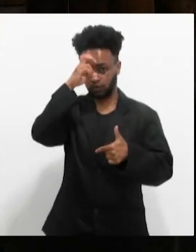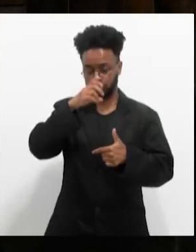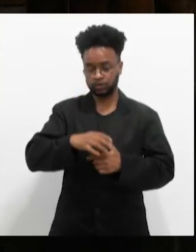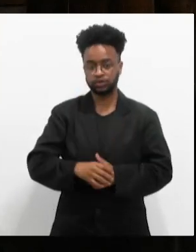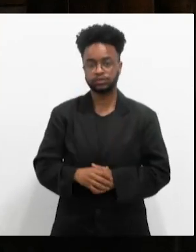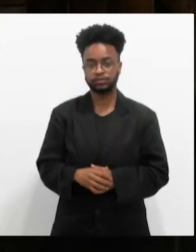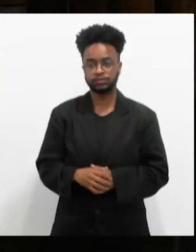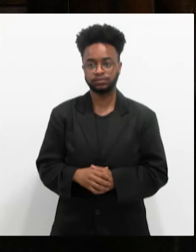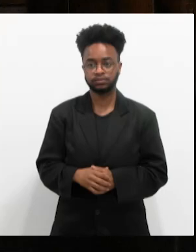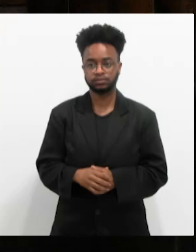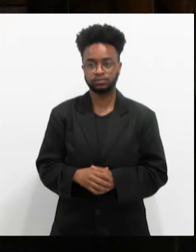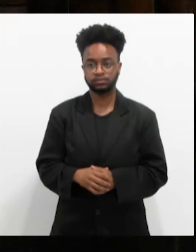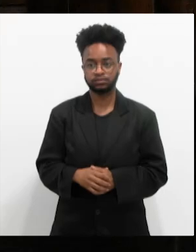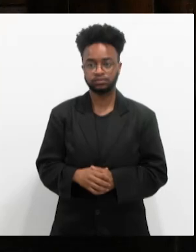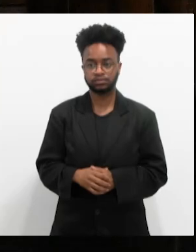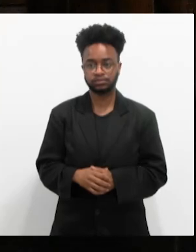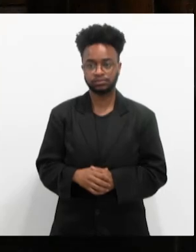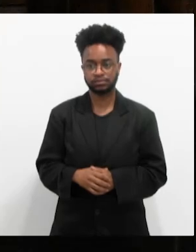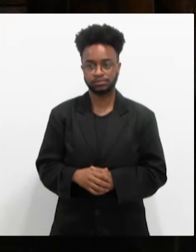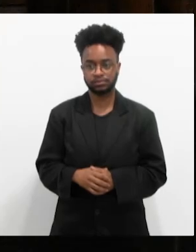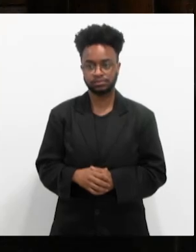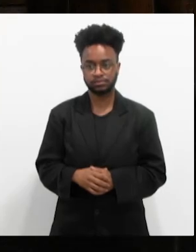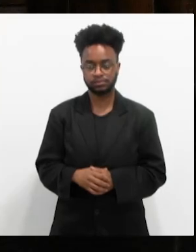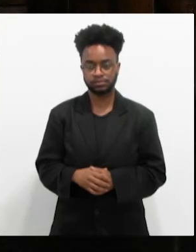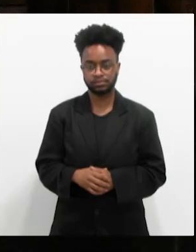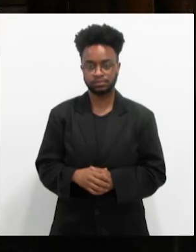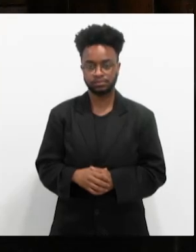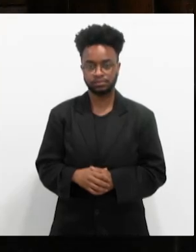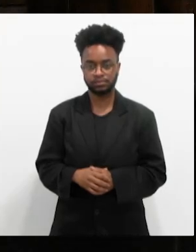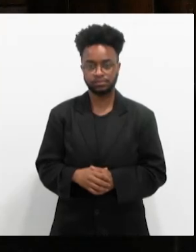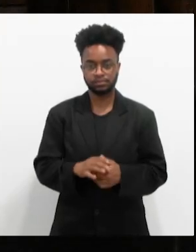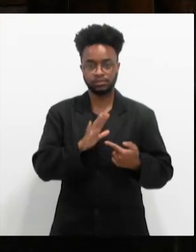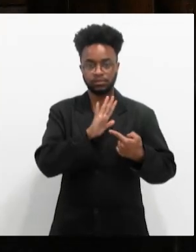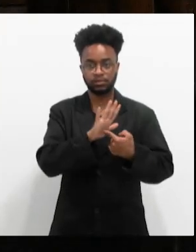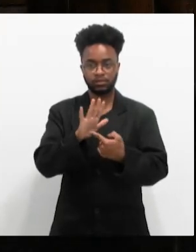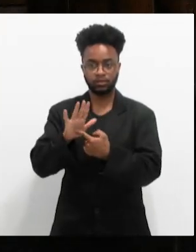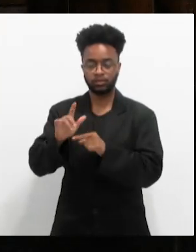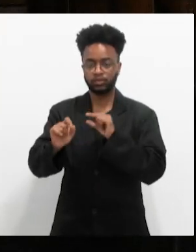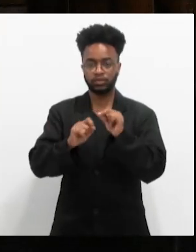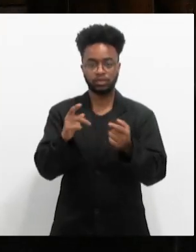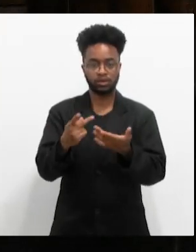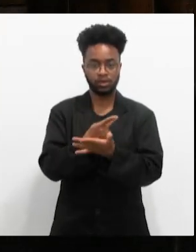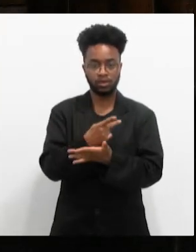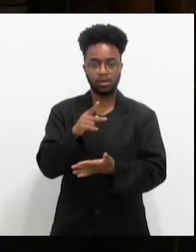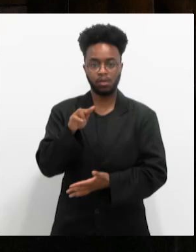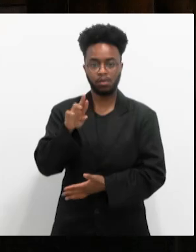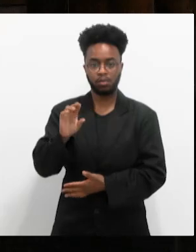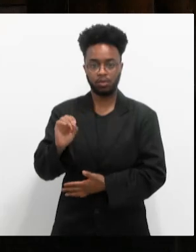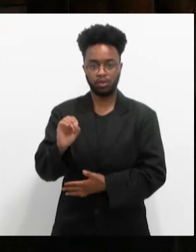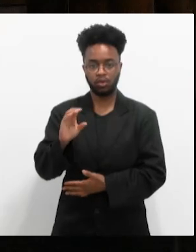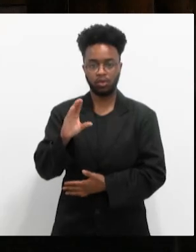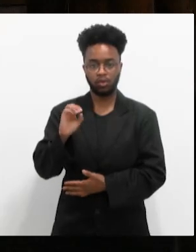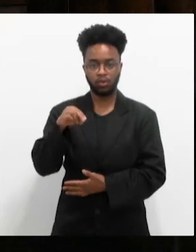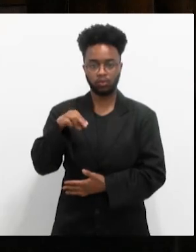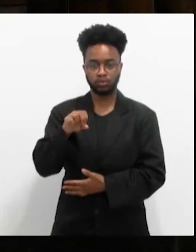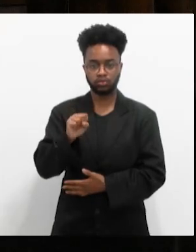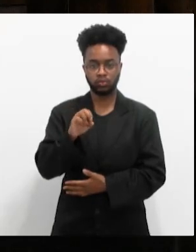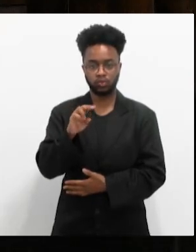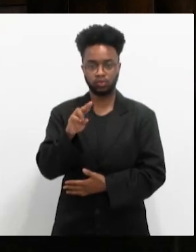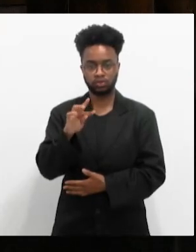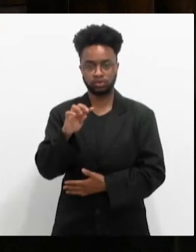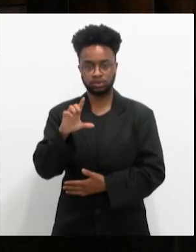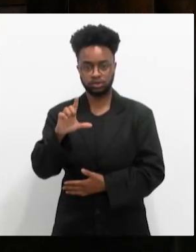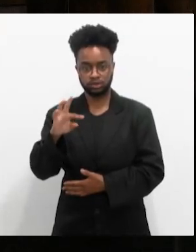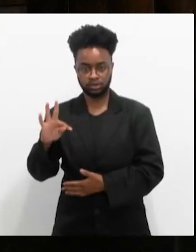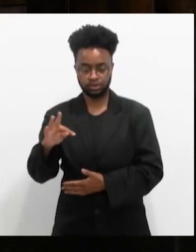para desvendar o escândalo do Proconsult, que era um golpe eleitoral que você